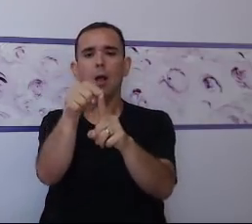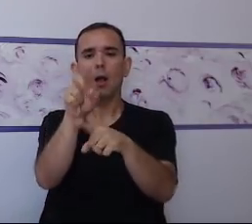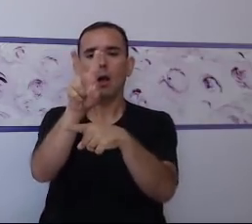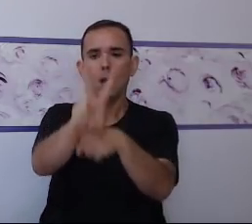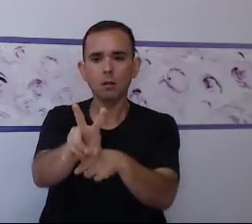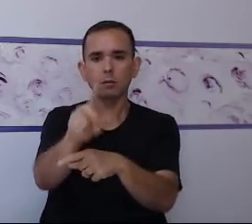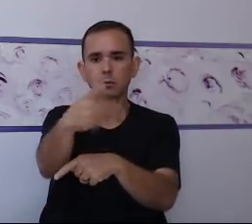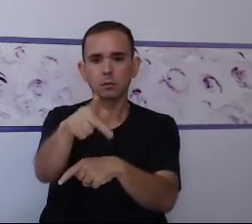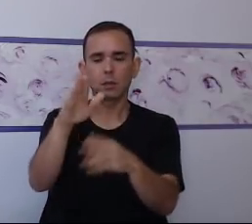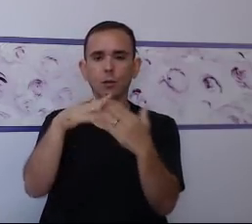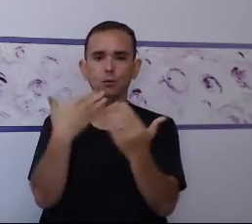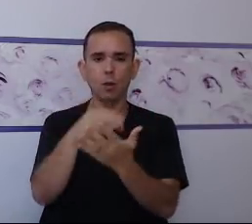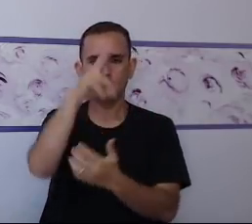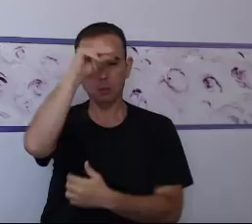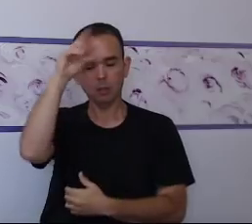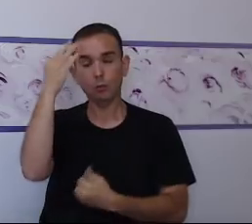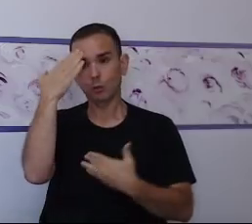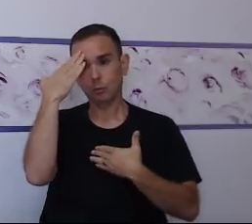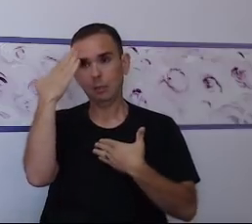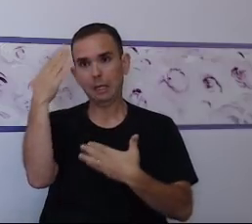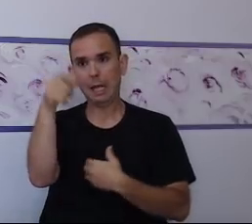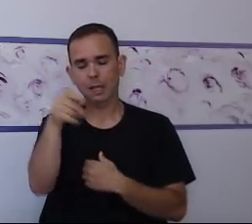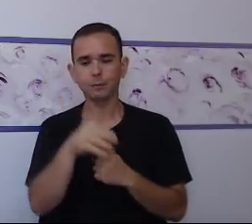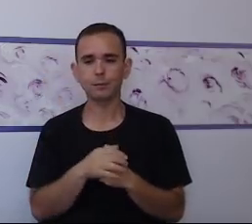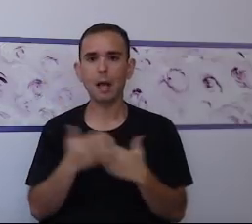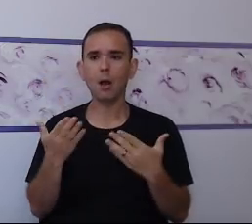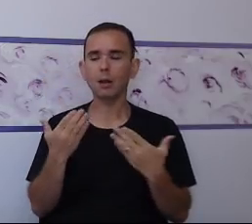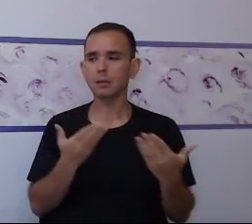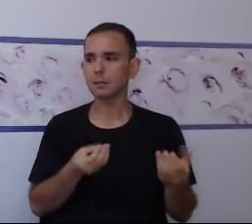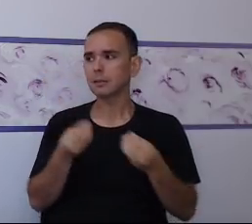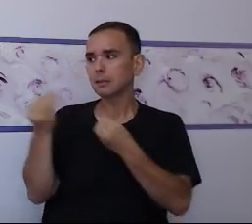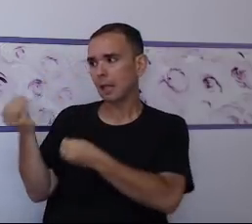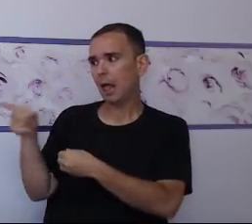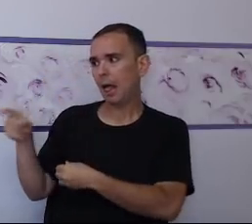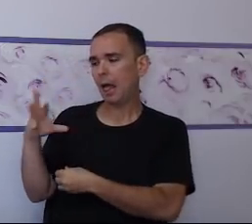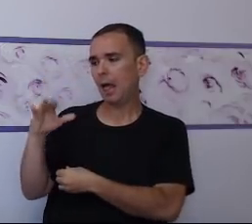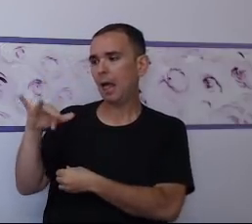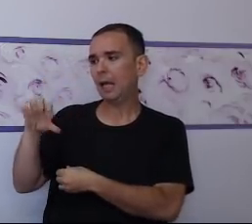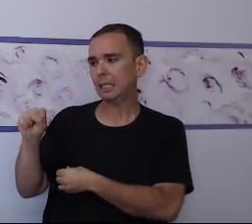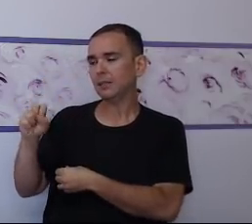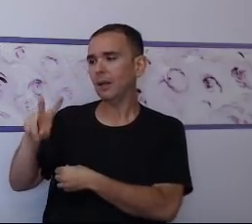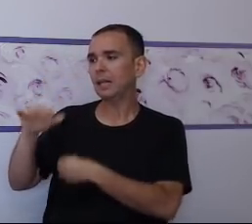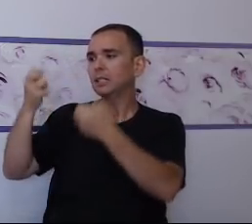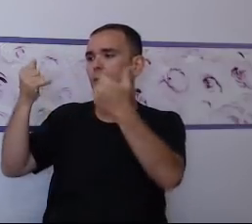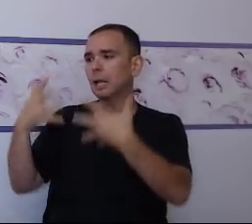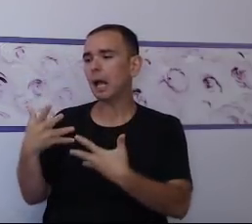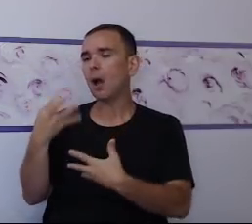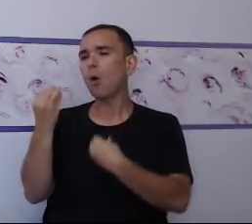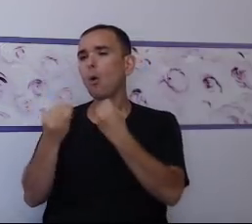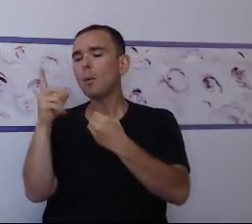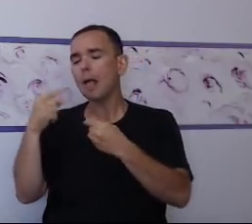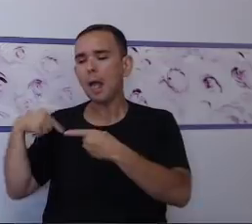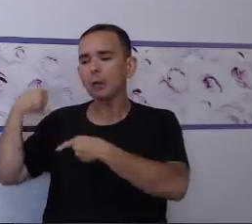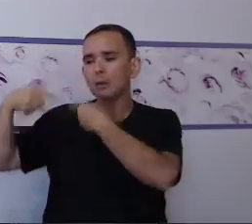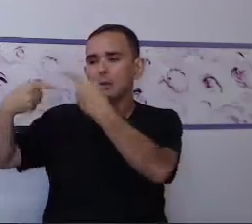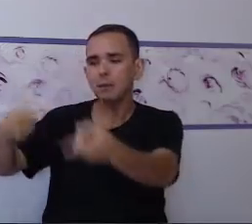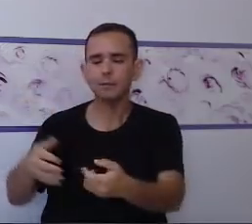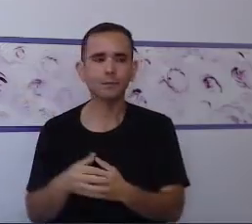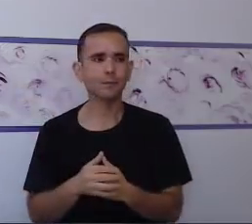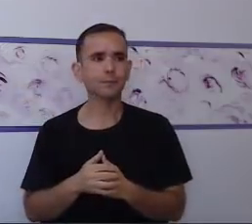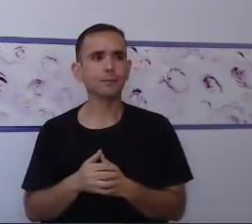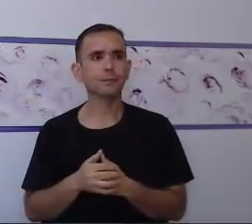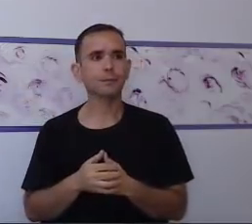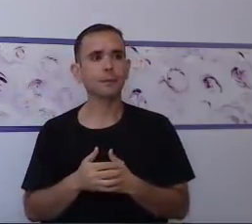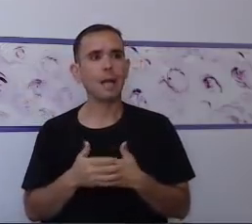municipal. Tá? Muito obrigada. Agora eu vou passar a palavra para a Cris, que ela vai explicar para vocês como é que vai ser o decorrer. Agora